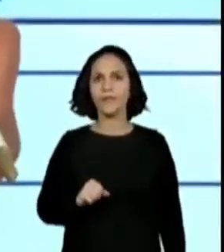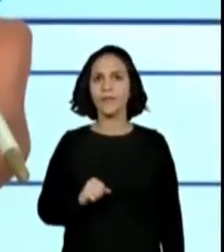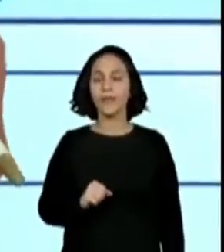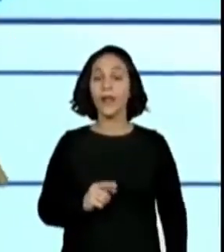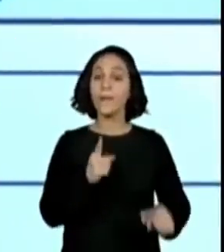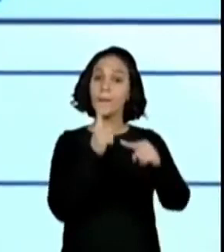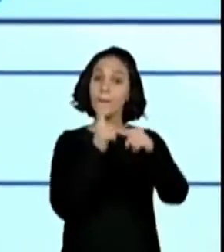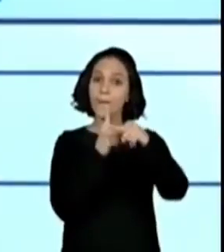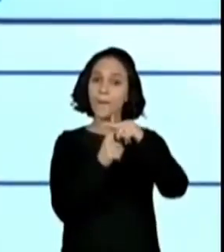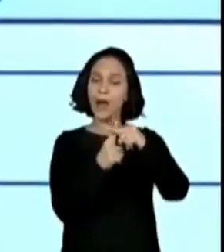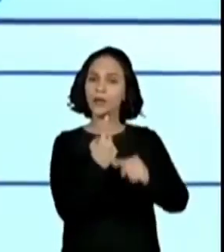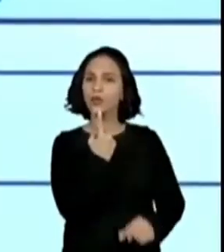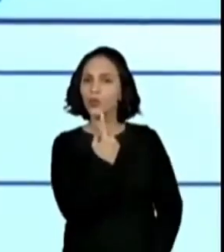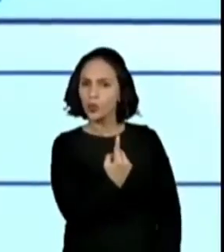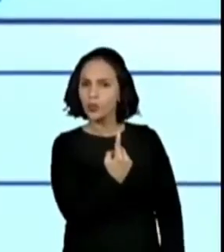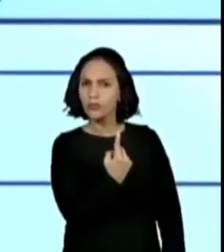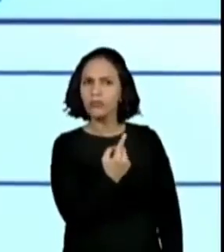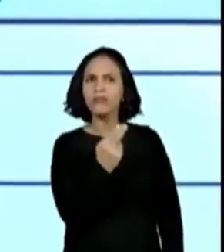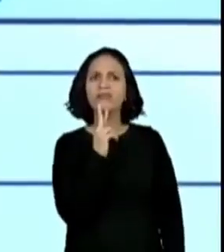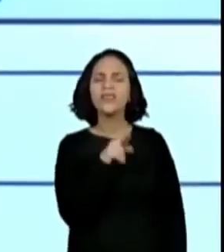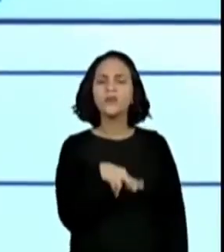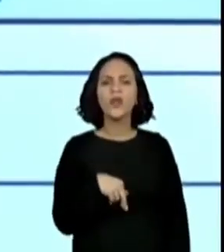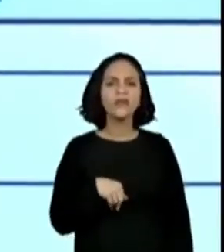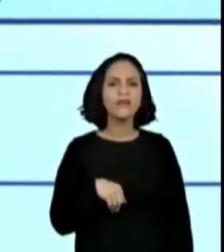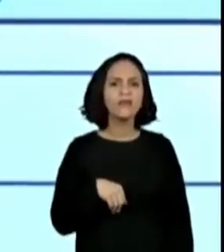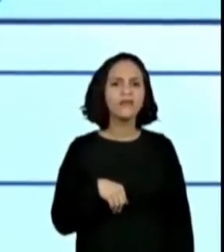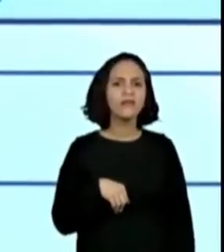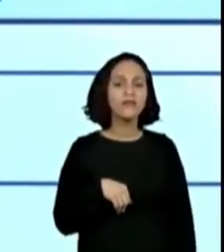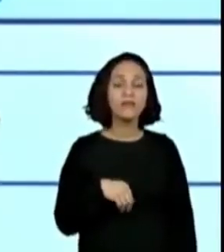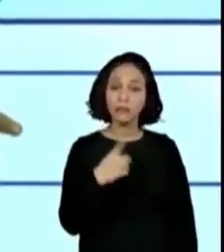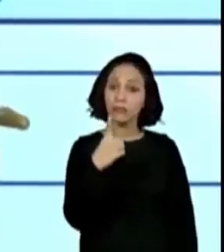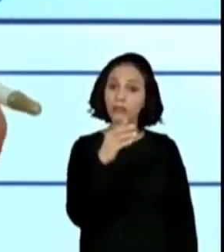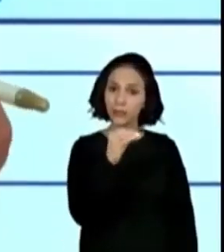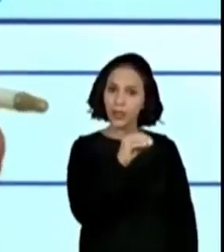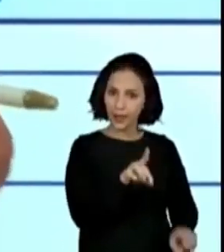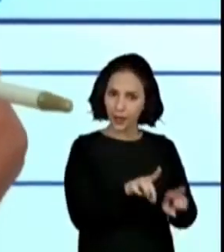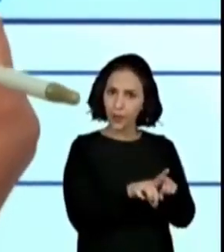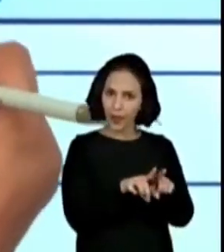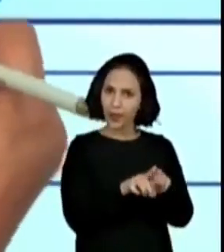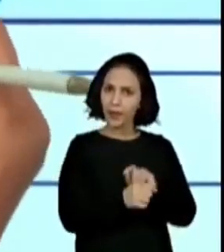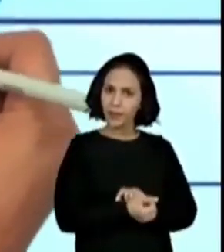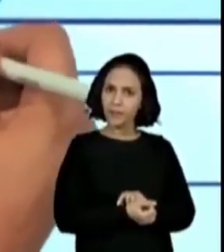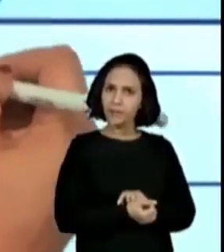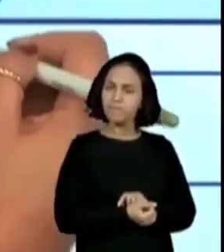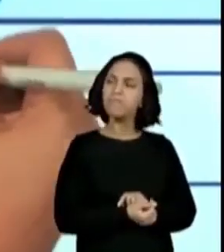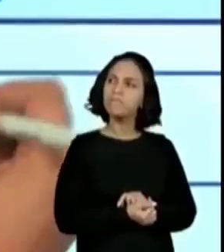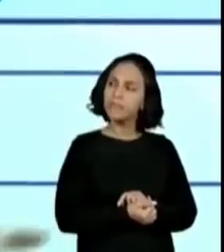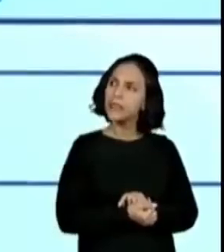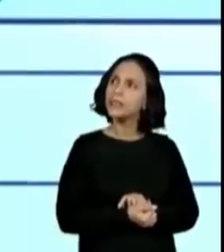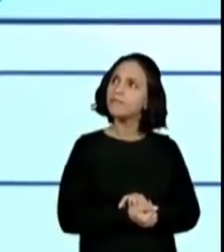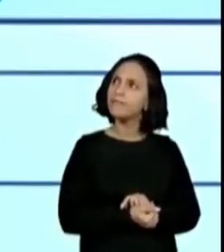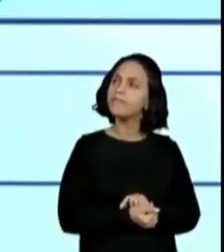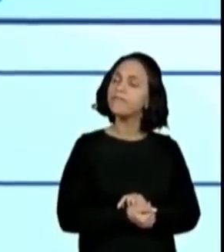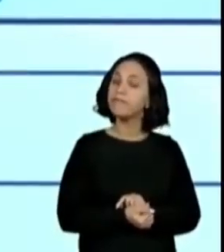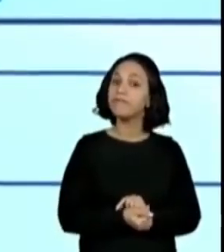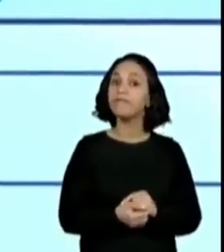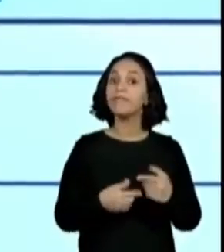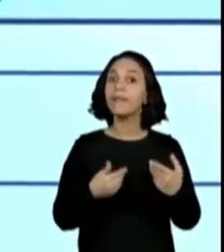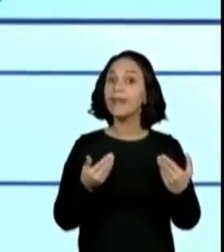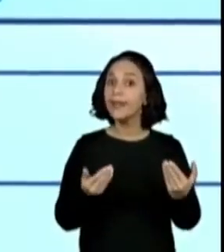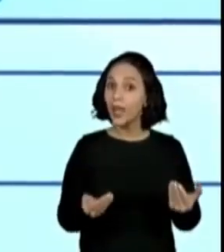99 mais 1 também é igual a 100